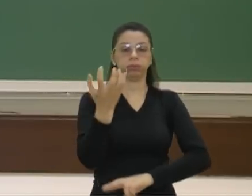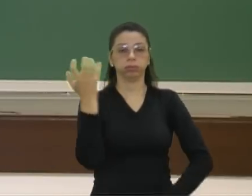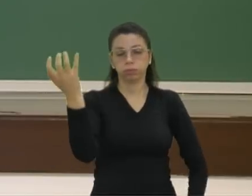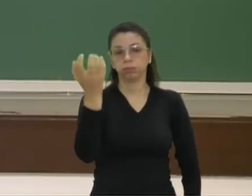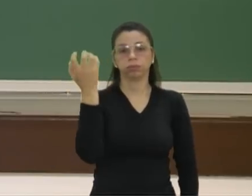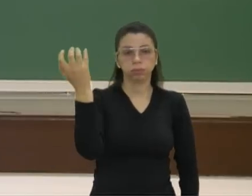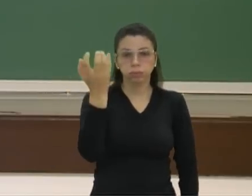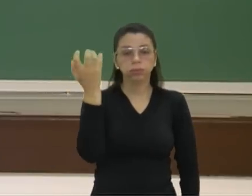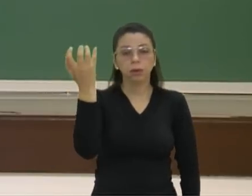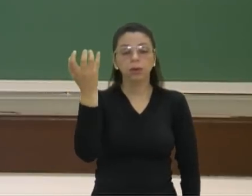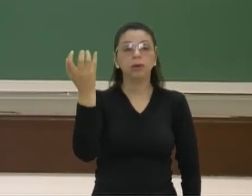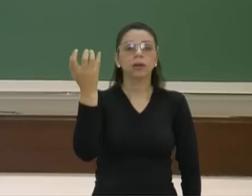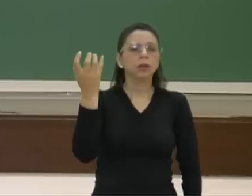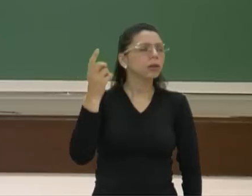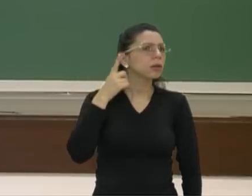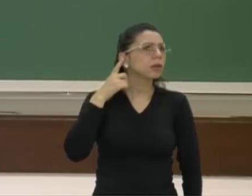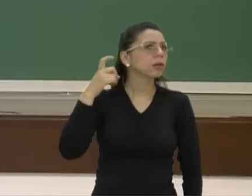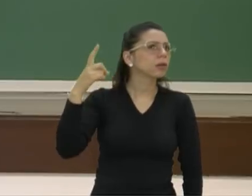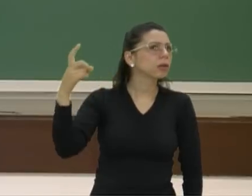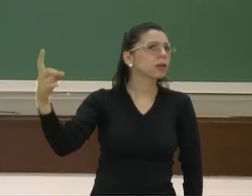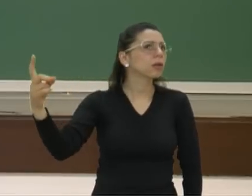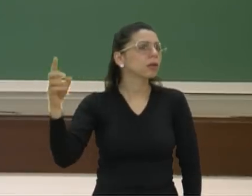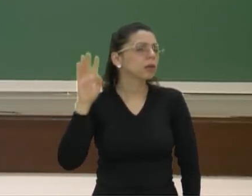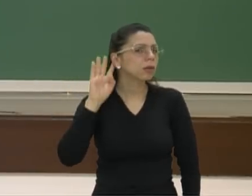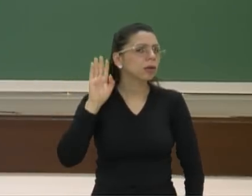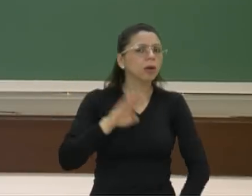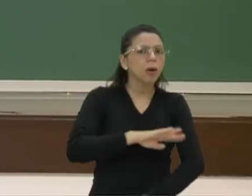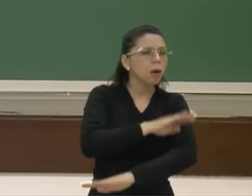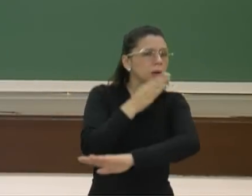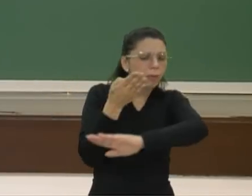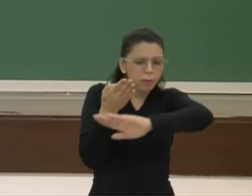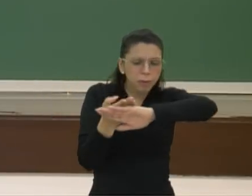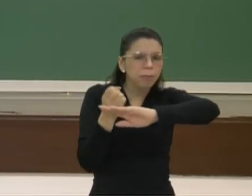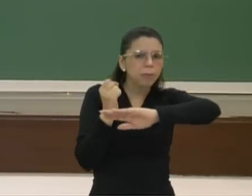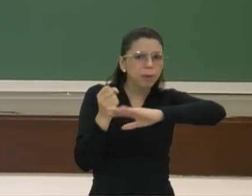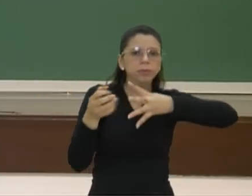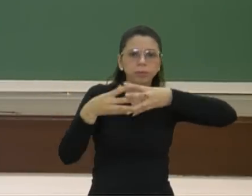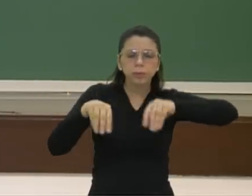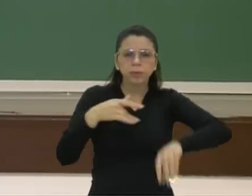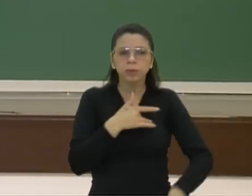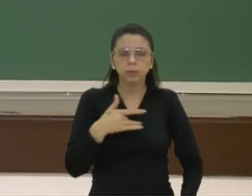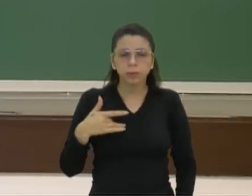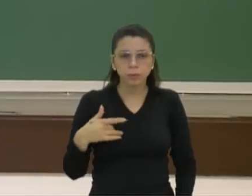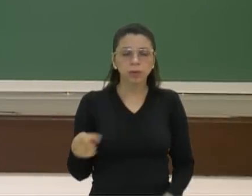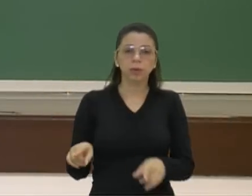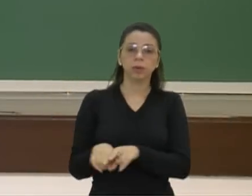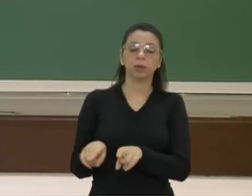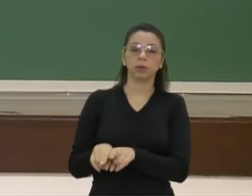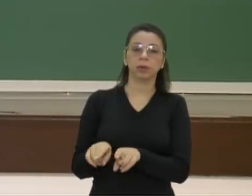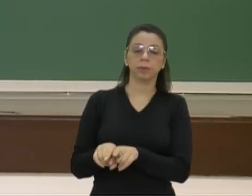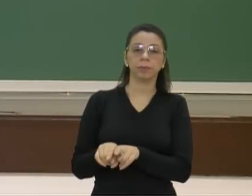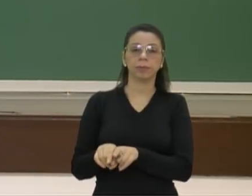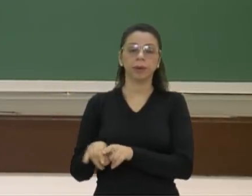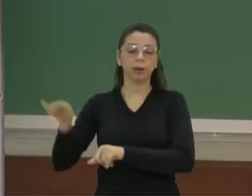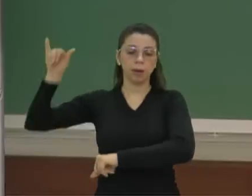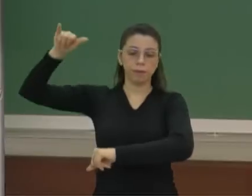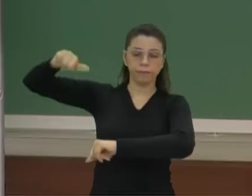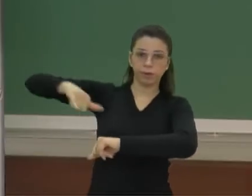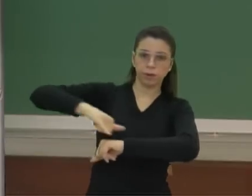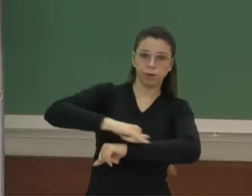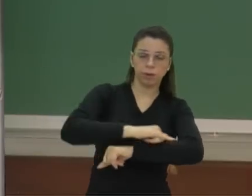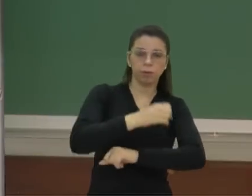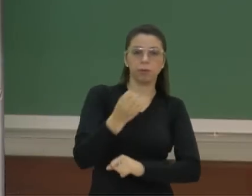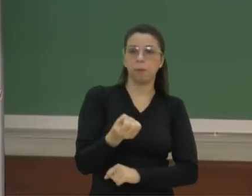dia inteiro, a gente não escuta ela lá longe, imagine o dia inteiro como ela não pode nos prejudicar. Barulhos de avião, fogos de